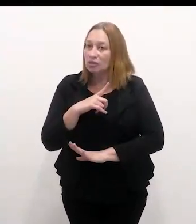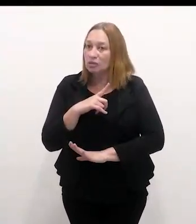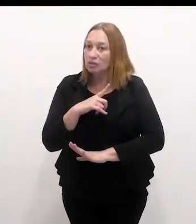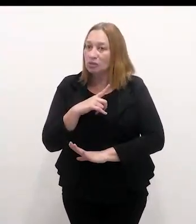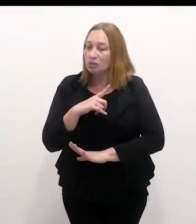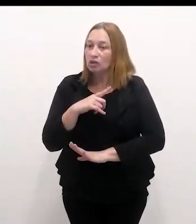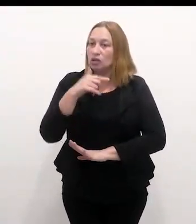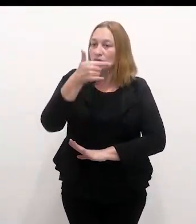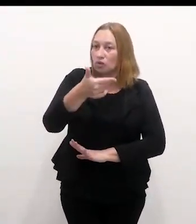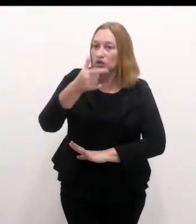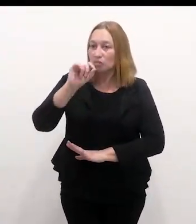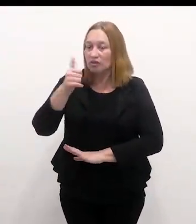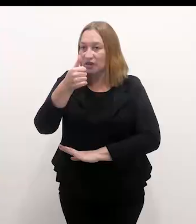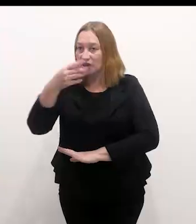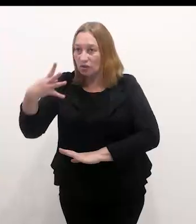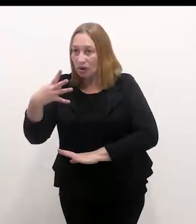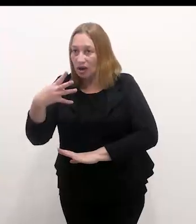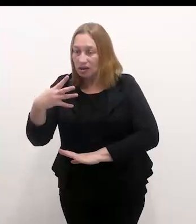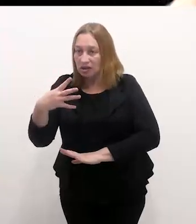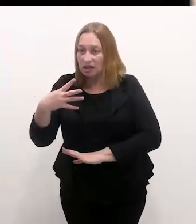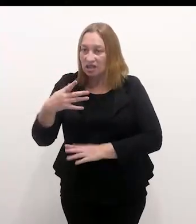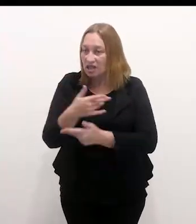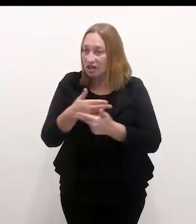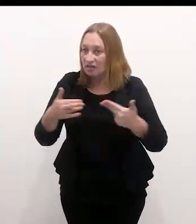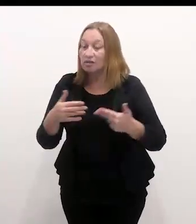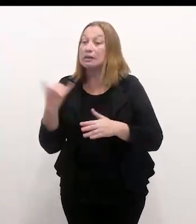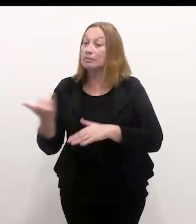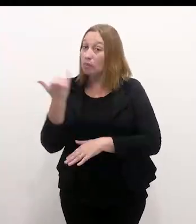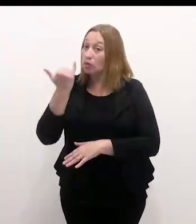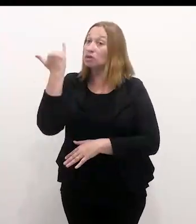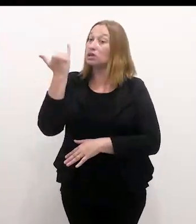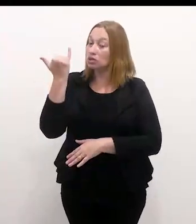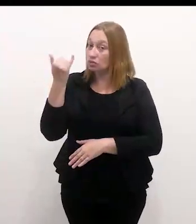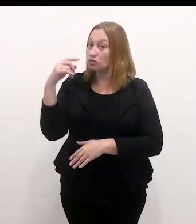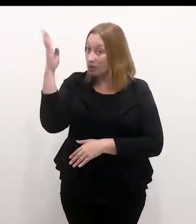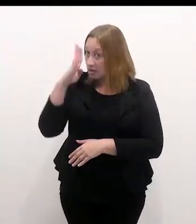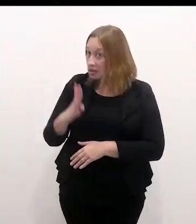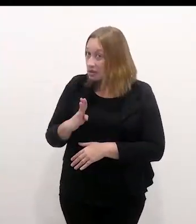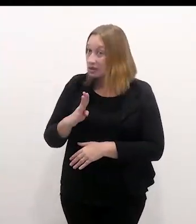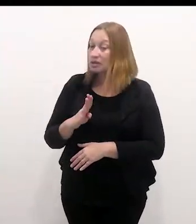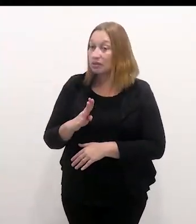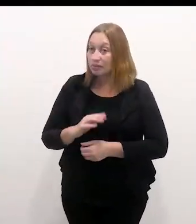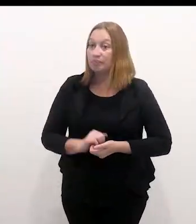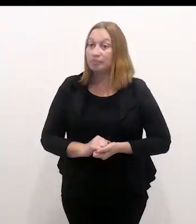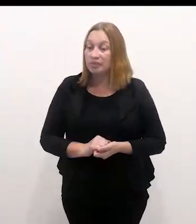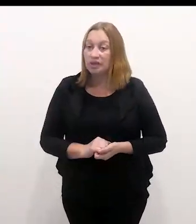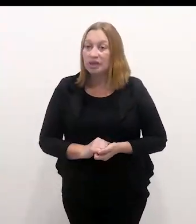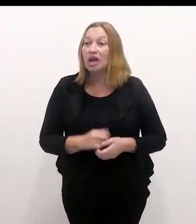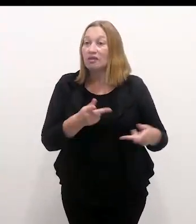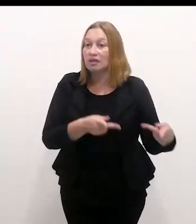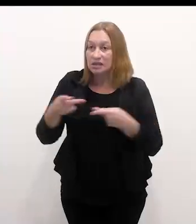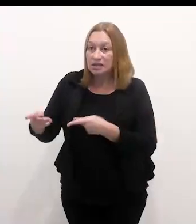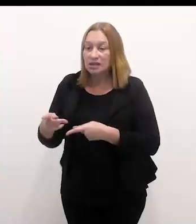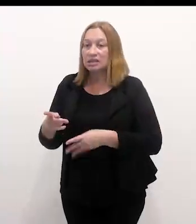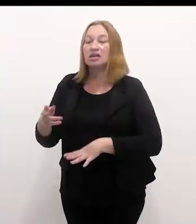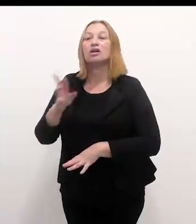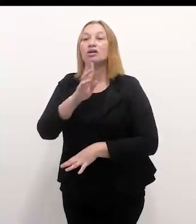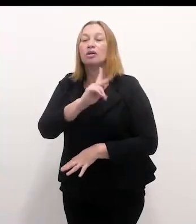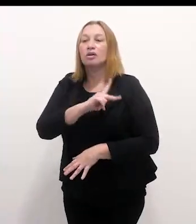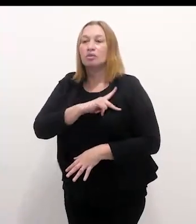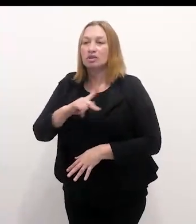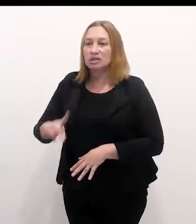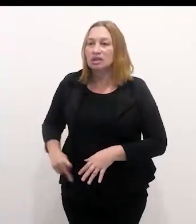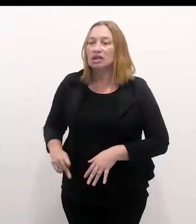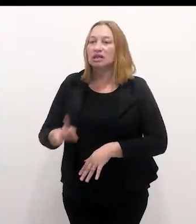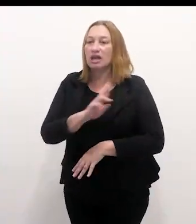destacar que temos, no 2024, visitas a nível institucional muito importantes no Brasil. Temos a visita